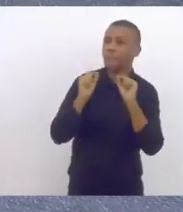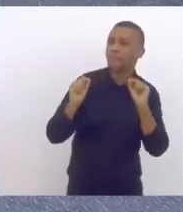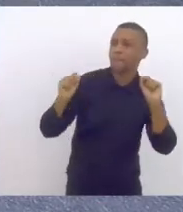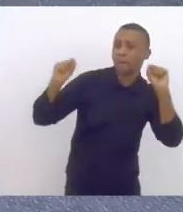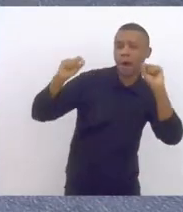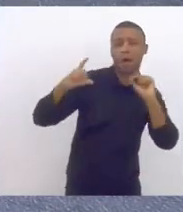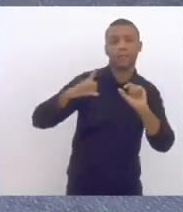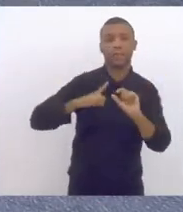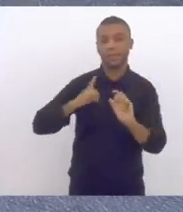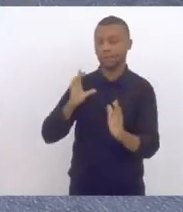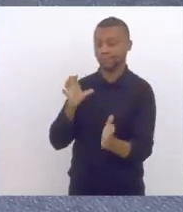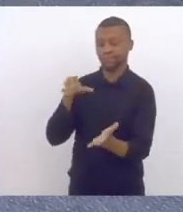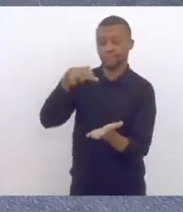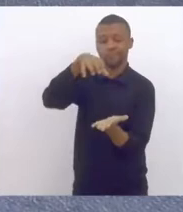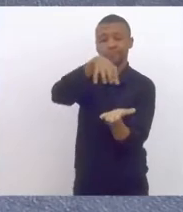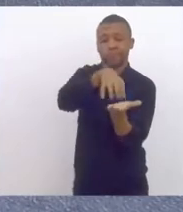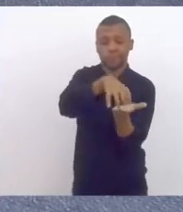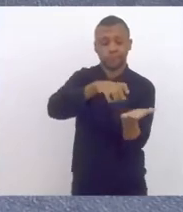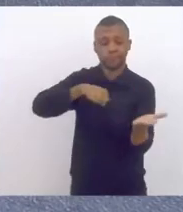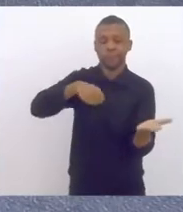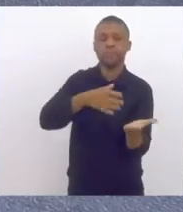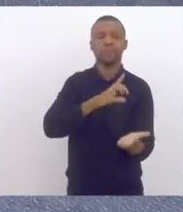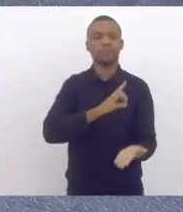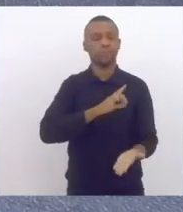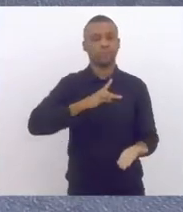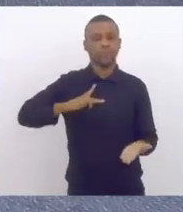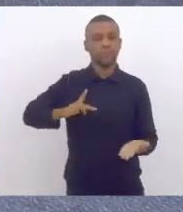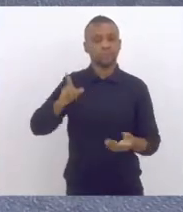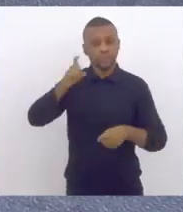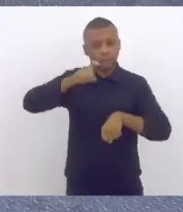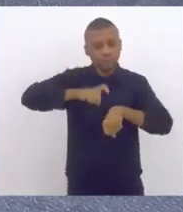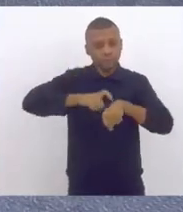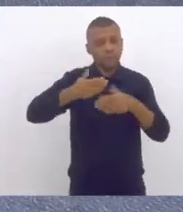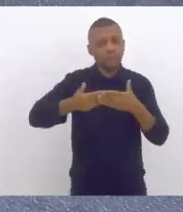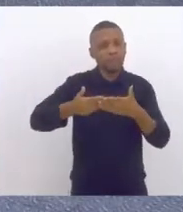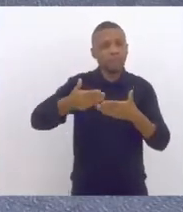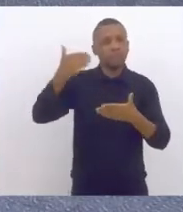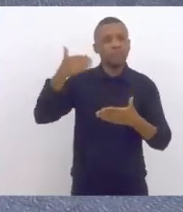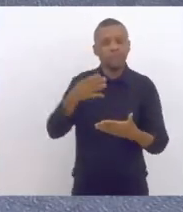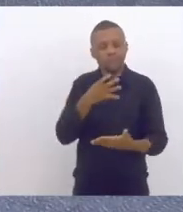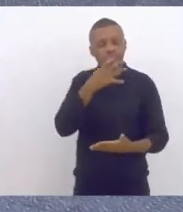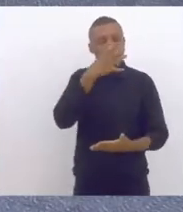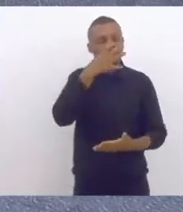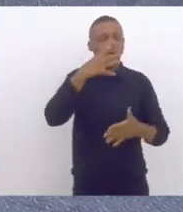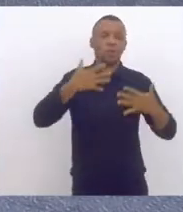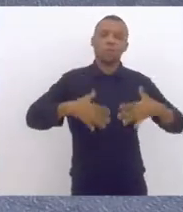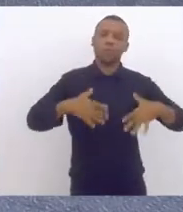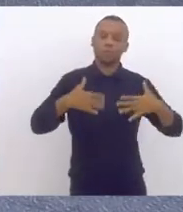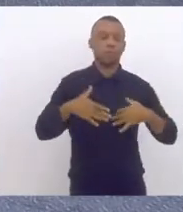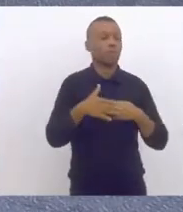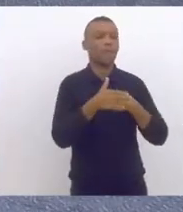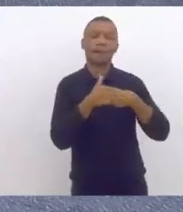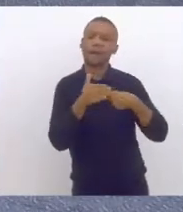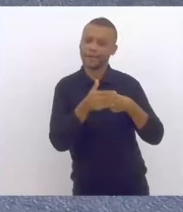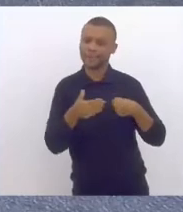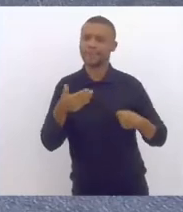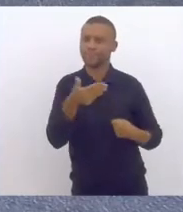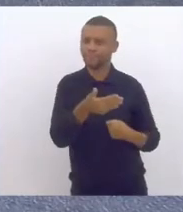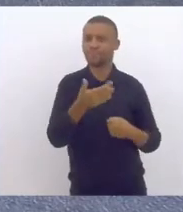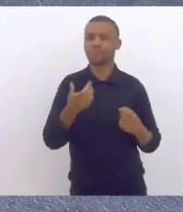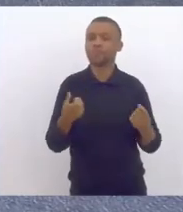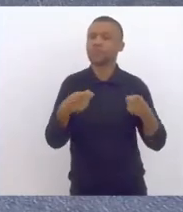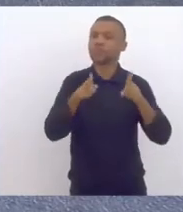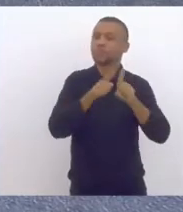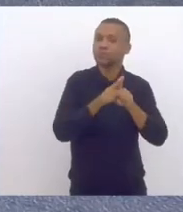braço da defensoria, e se naquele momento eu já tinha apreço e admiração, com a participação da